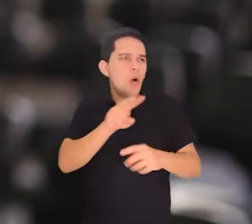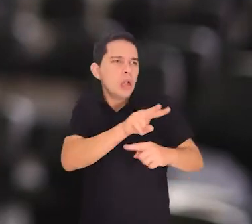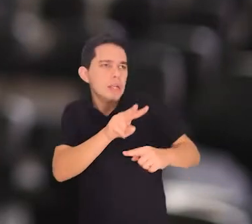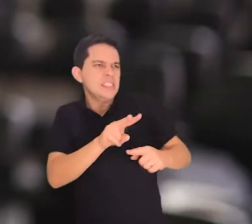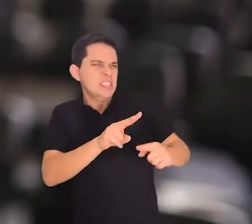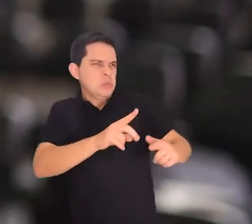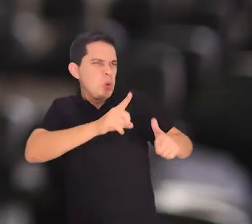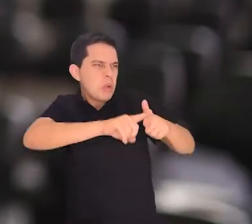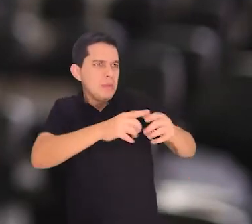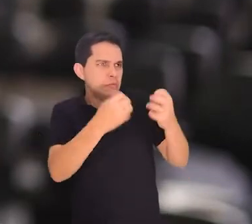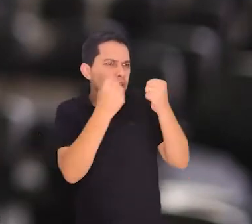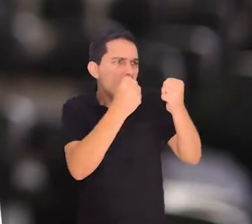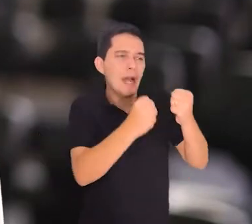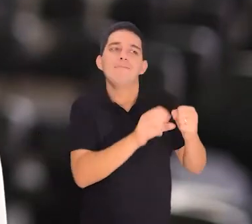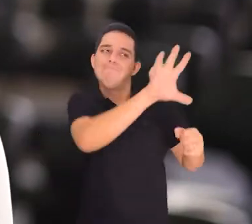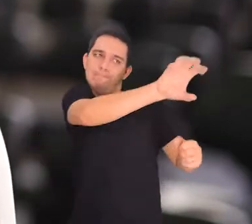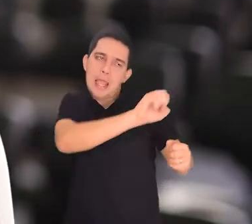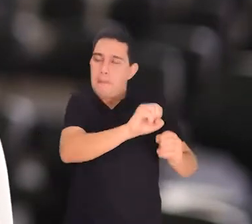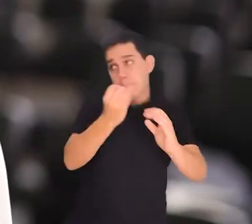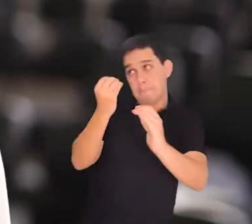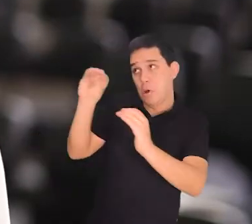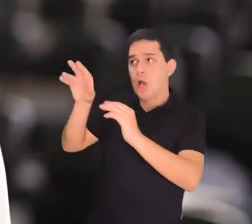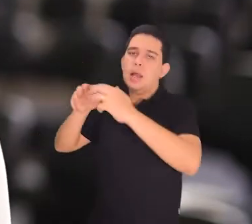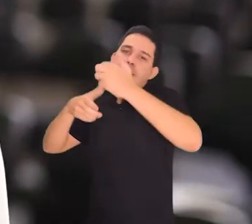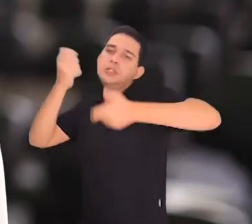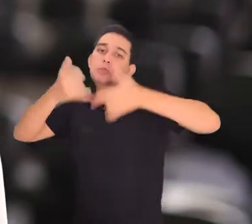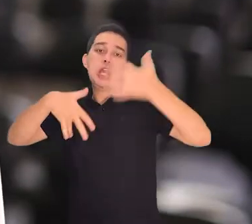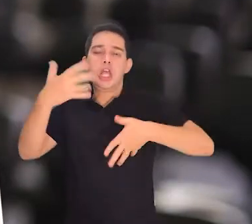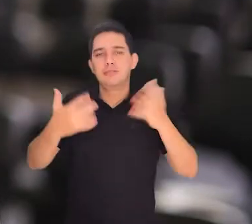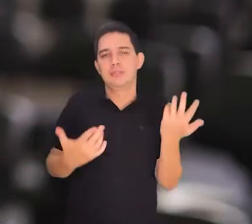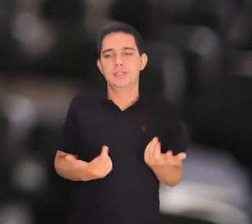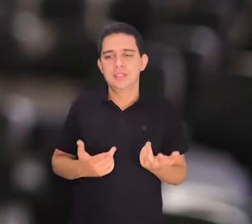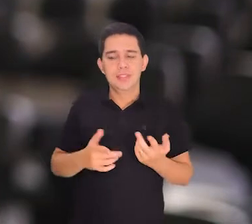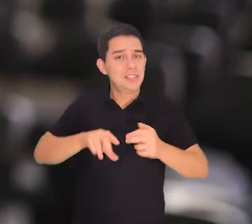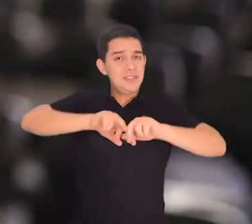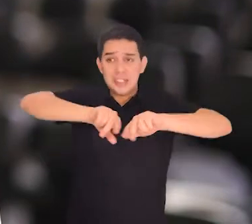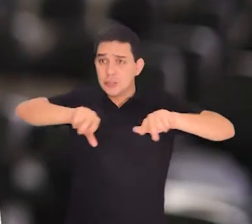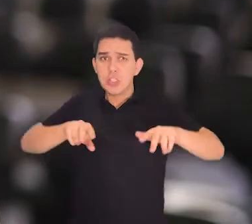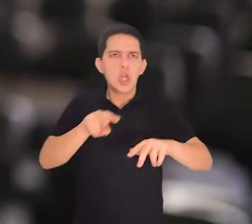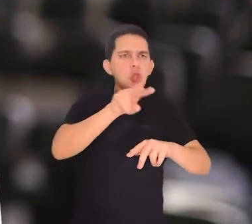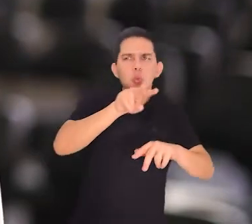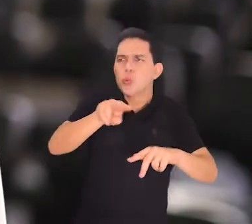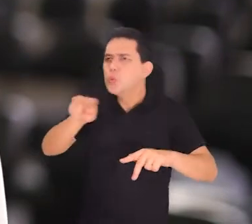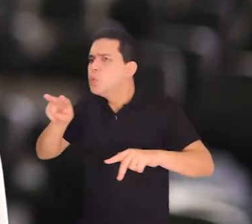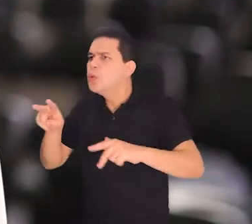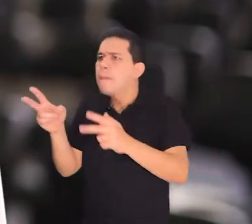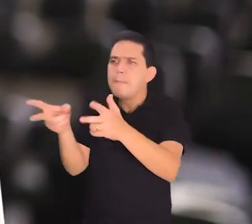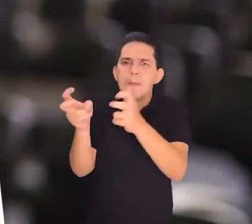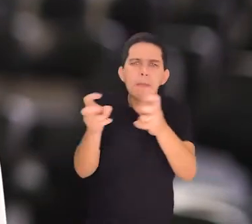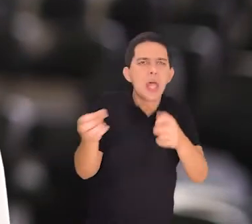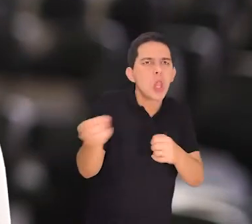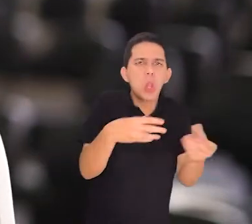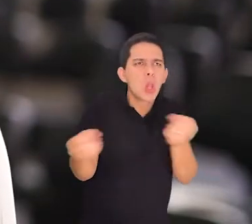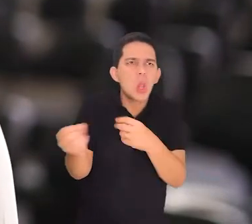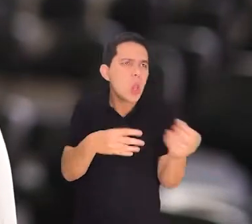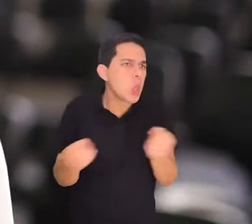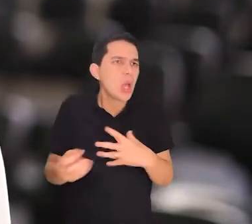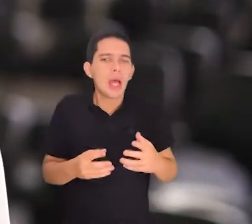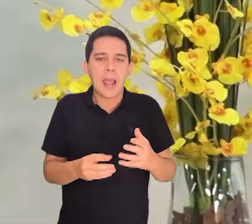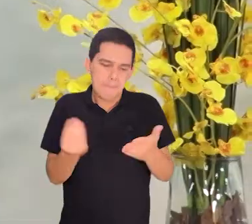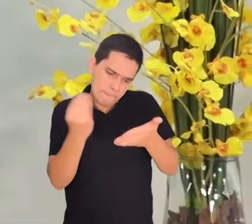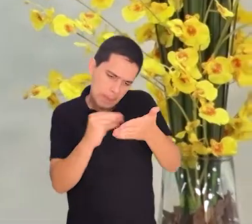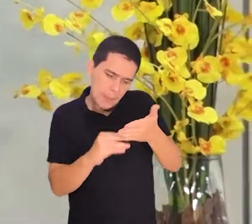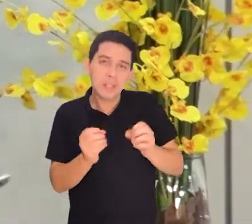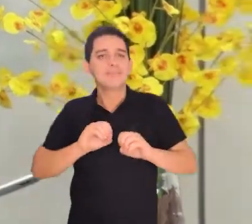na minha rede social. Pouco trabalho com o que é básico, né? Então, a gente tem que estar acompanhando tudo o que está acontecendo para poder colocar no